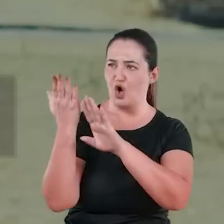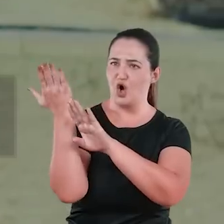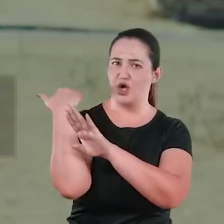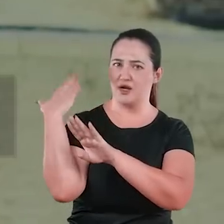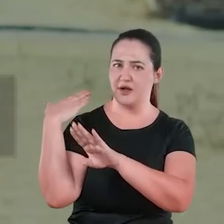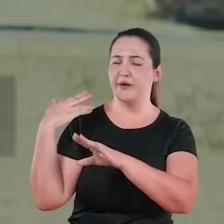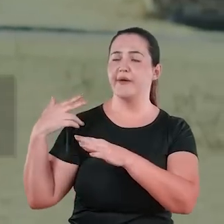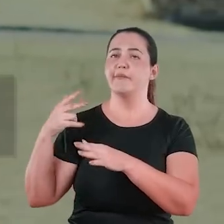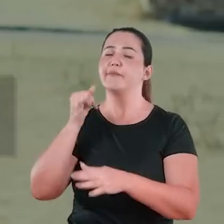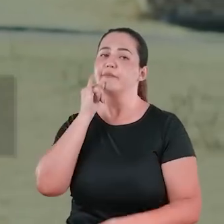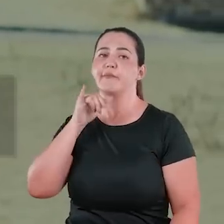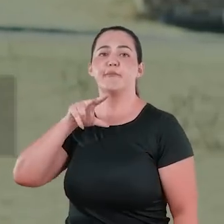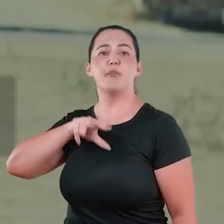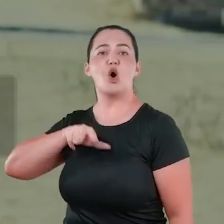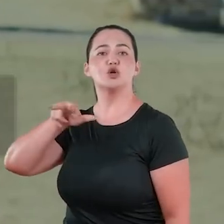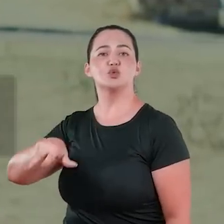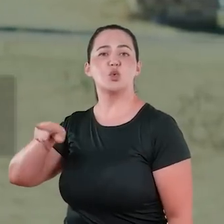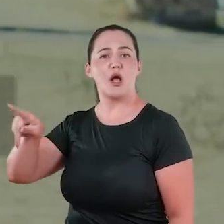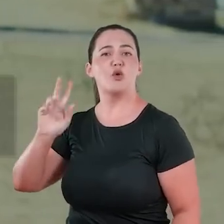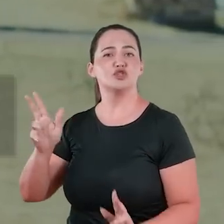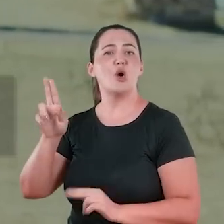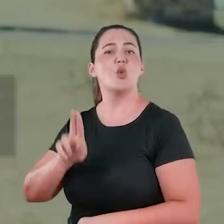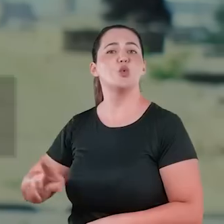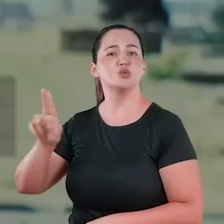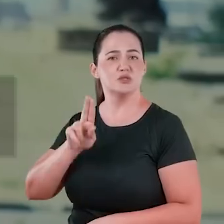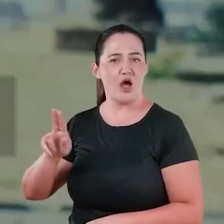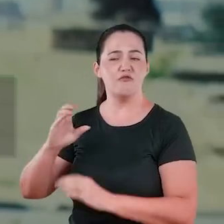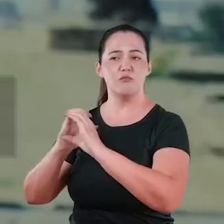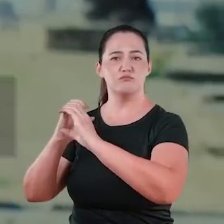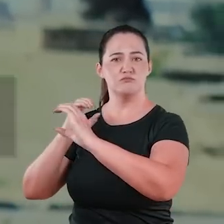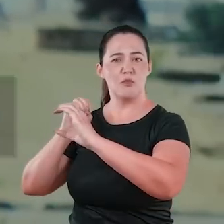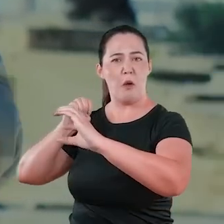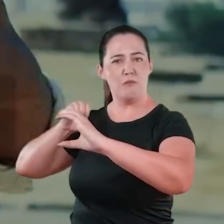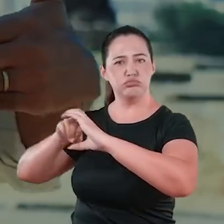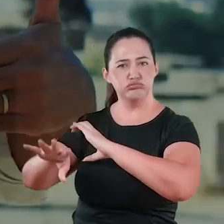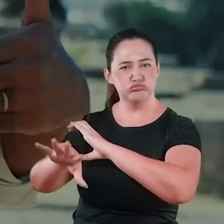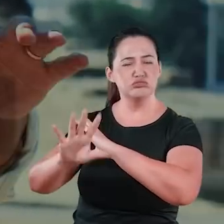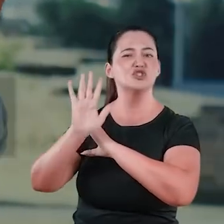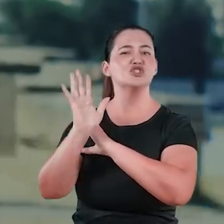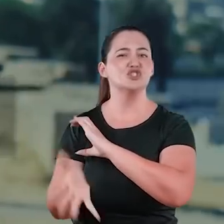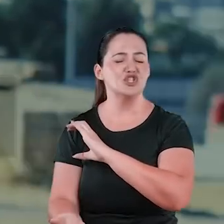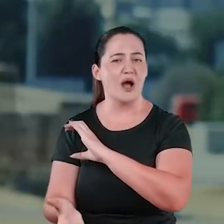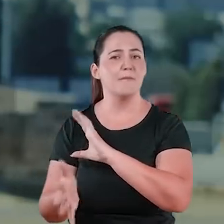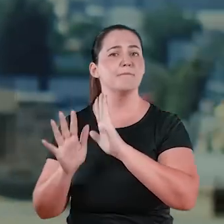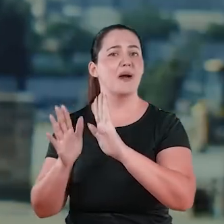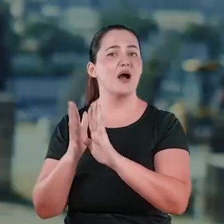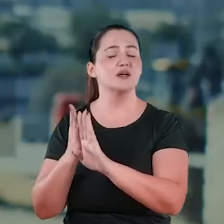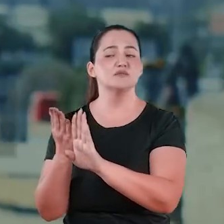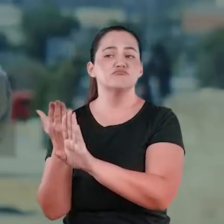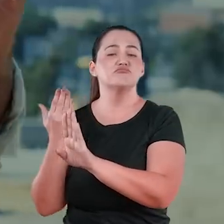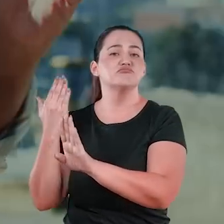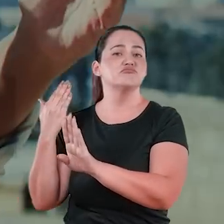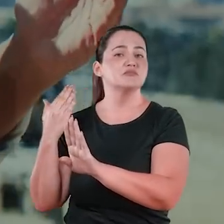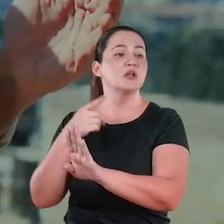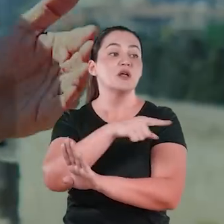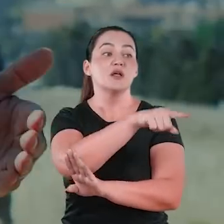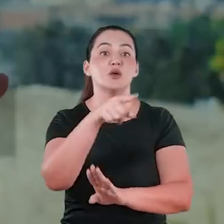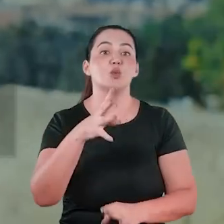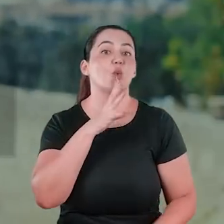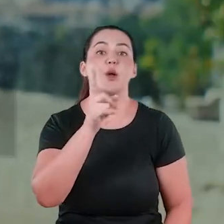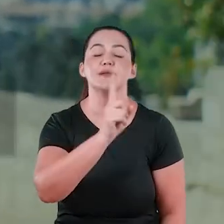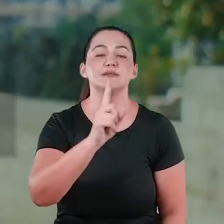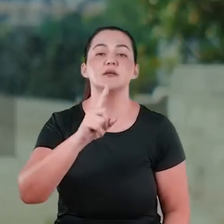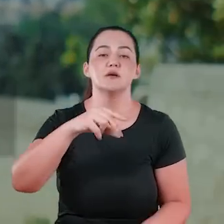exemplo, nas suas batalhas, desde o século XIII. A bem da verdade, antes disso, não havia o conhecimento da pólvora